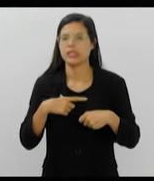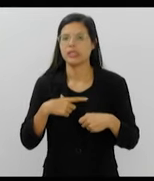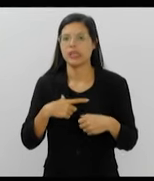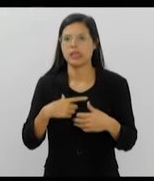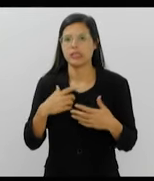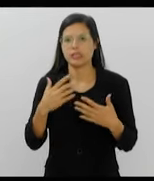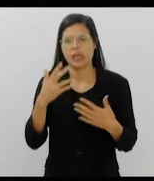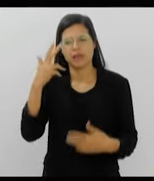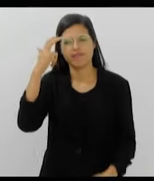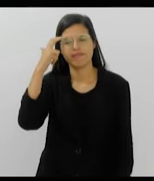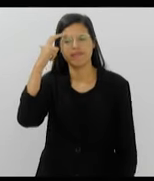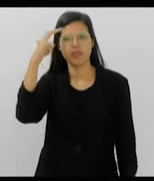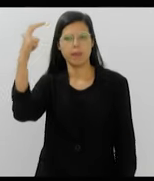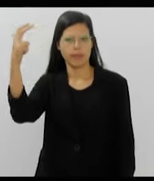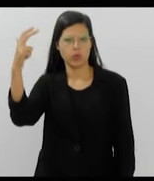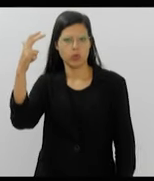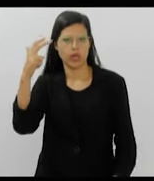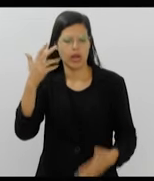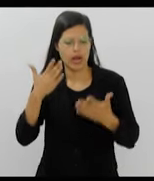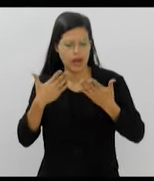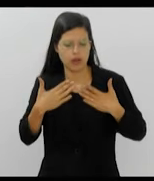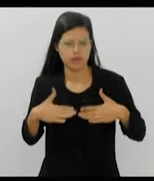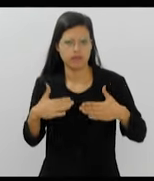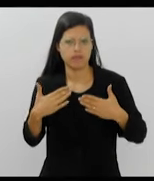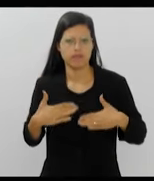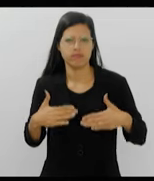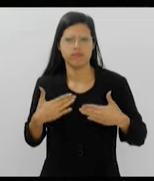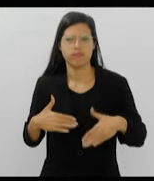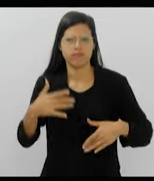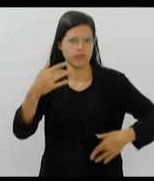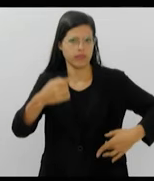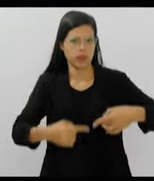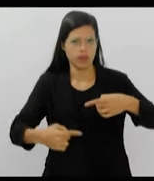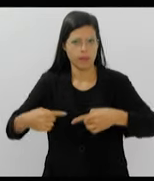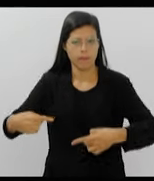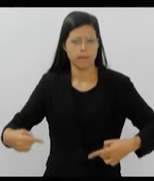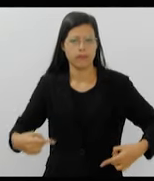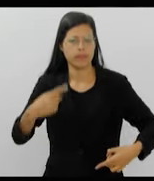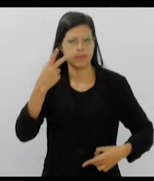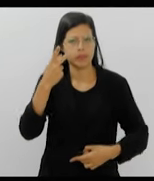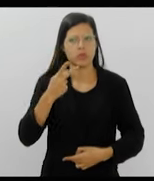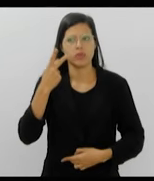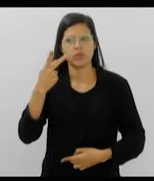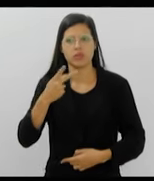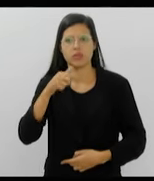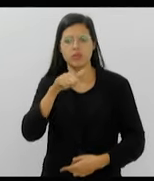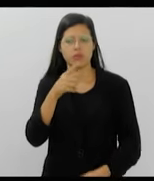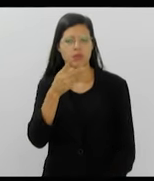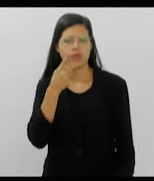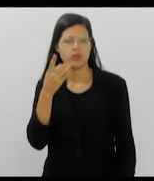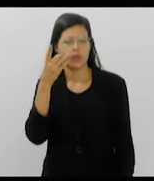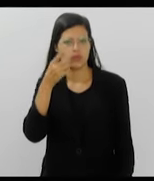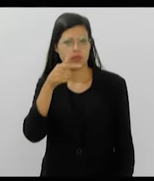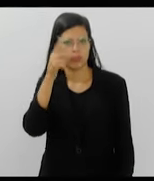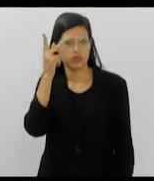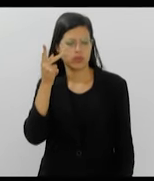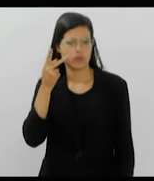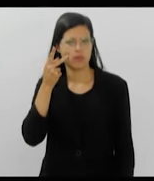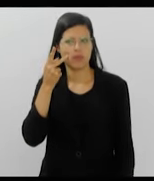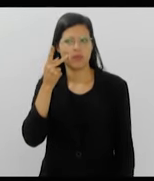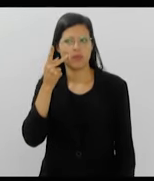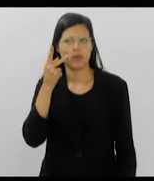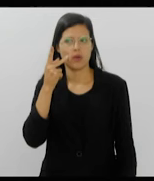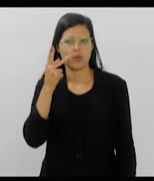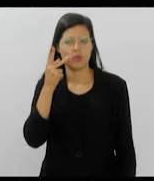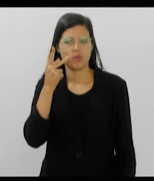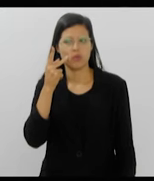essa sabedoria, essa calma. Esse debate político, como bem disse o deputado Luiz Paulo,